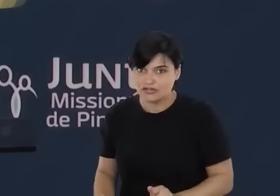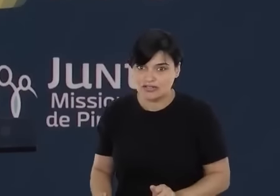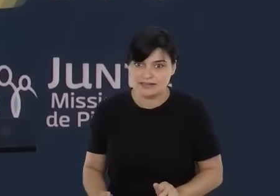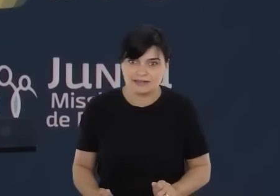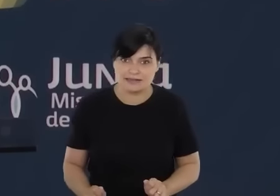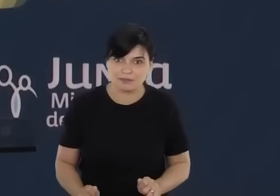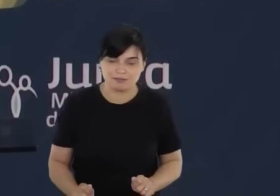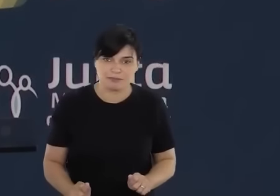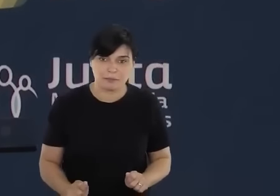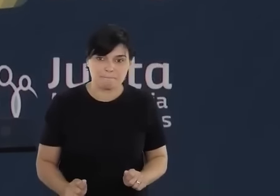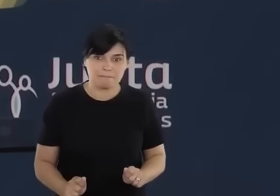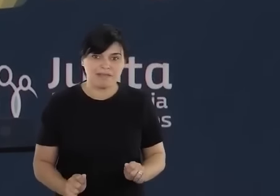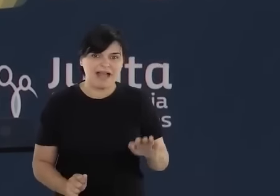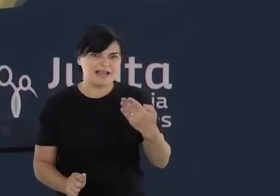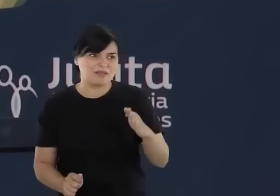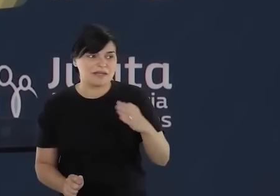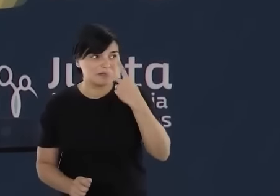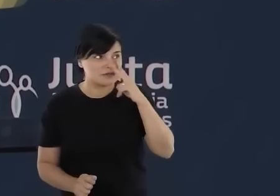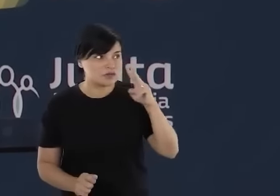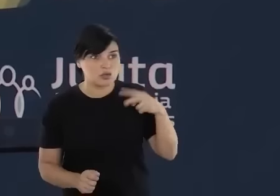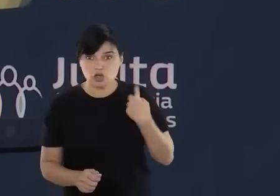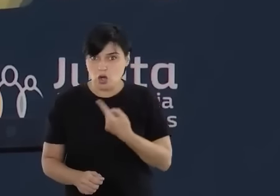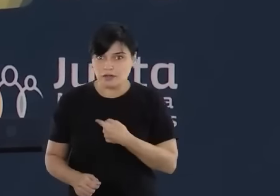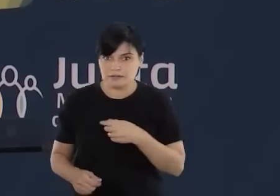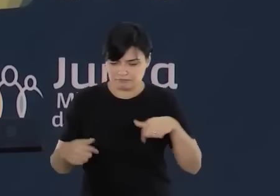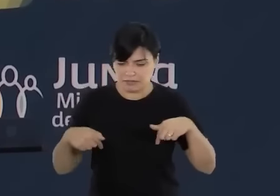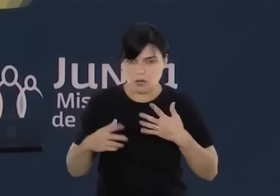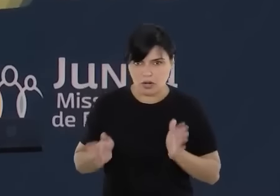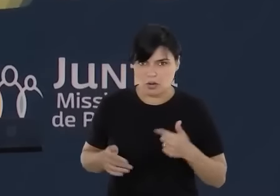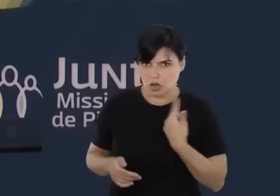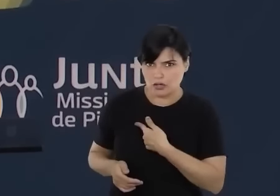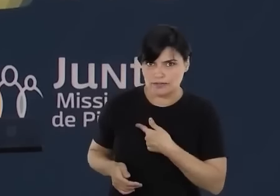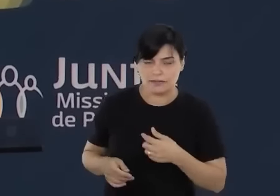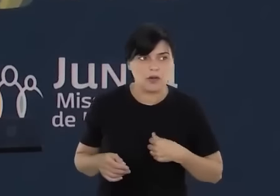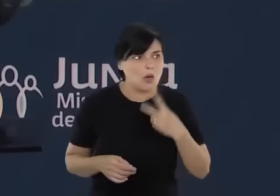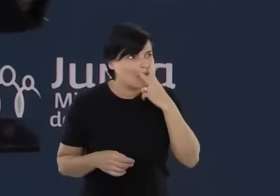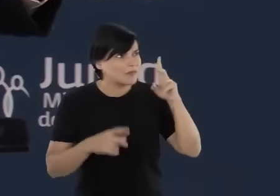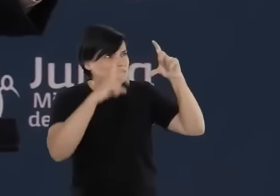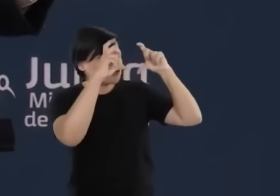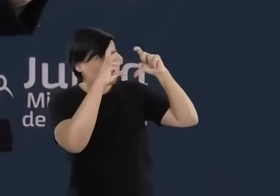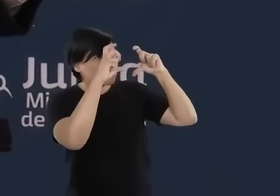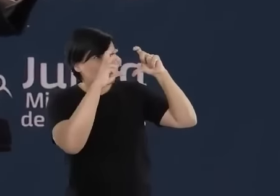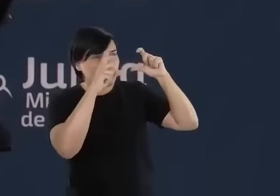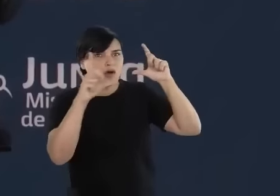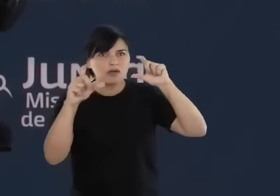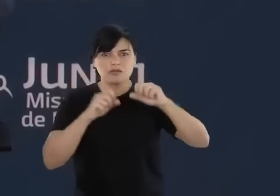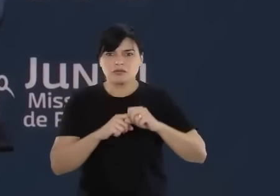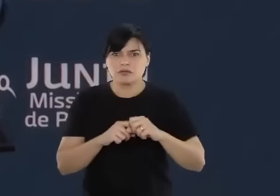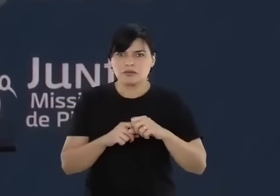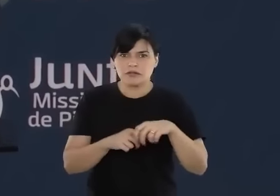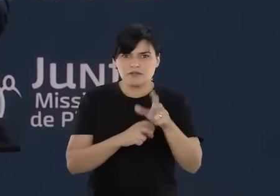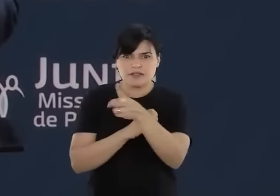cidade como um turista às vezes admiramos um monumento às vezes admiramos a arquitetura às vezes Tiramos uma foto fazemos um filme mas não